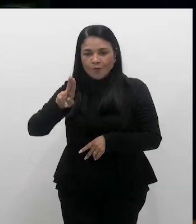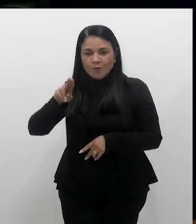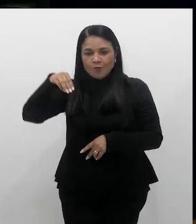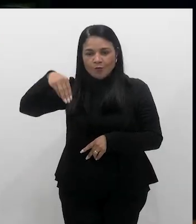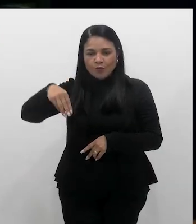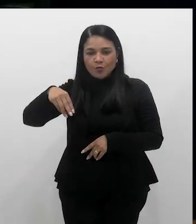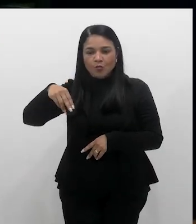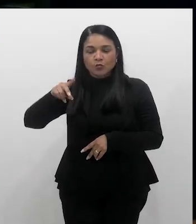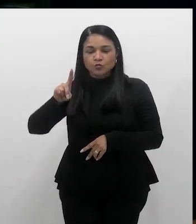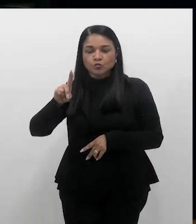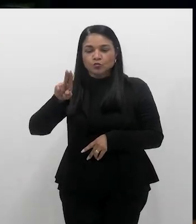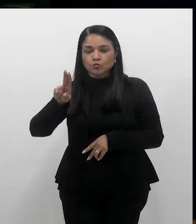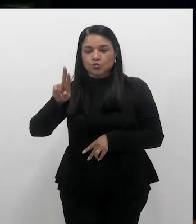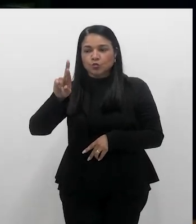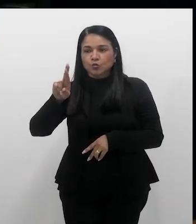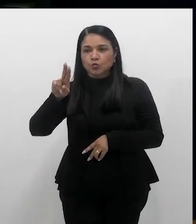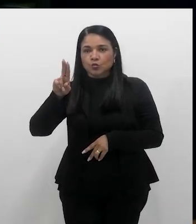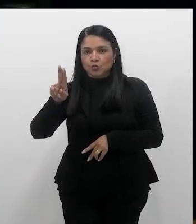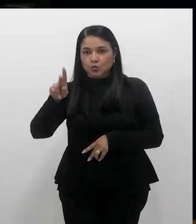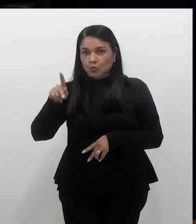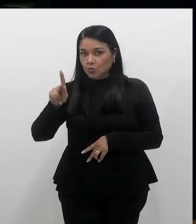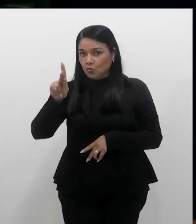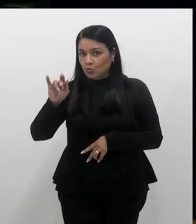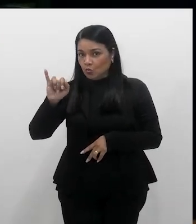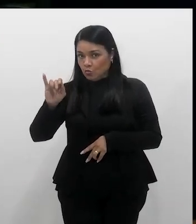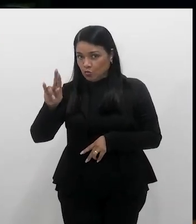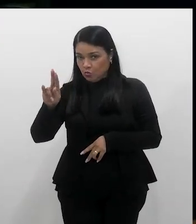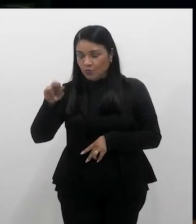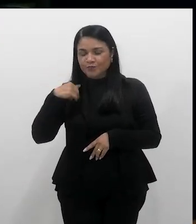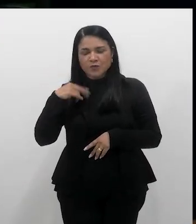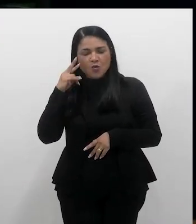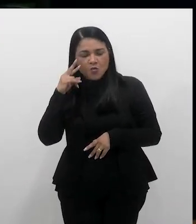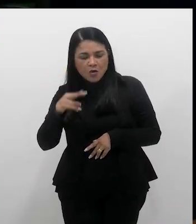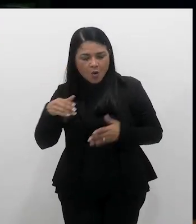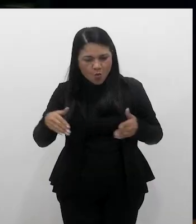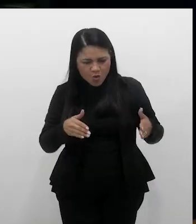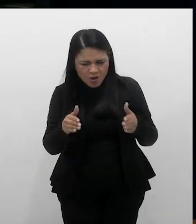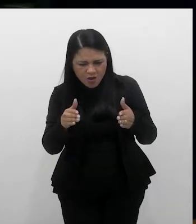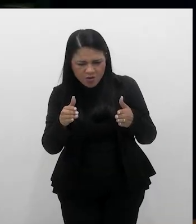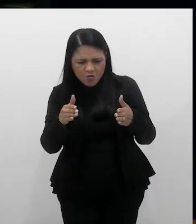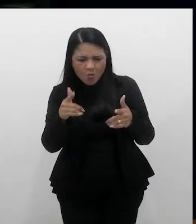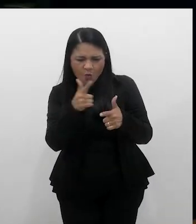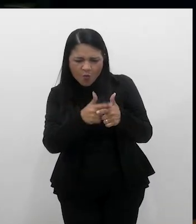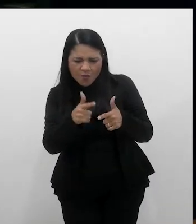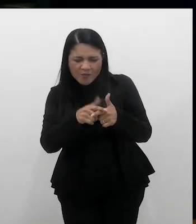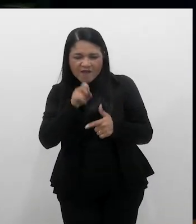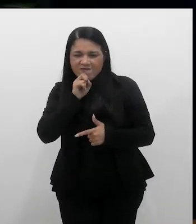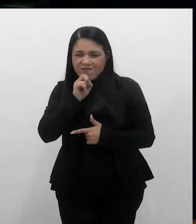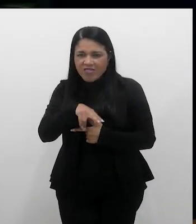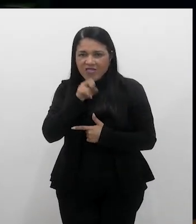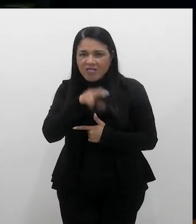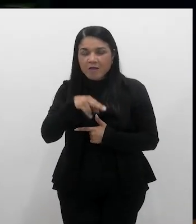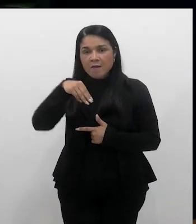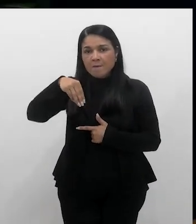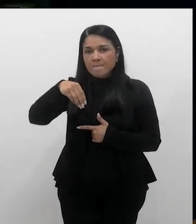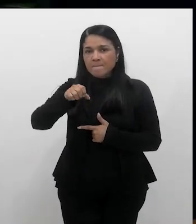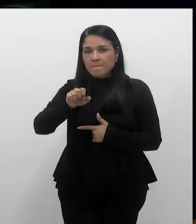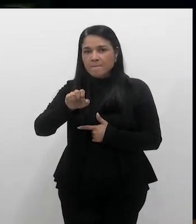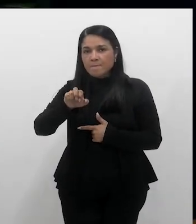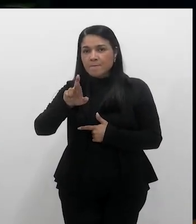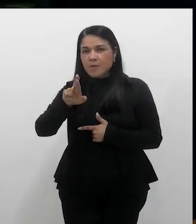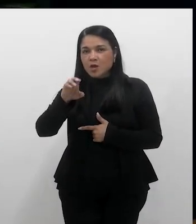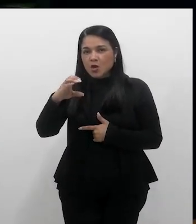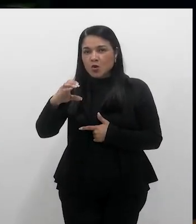justamente olhar para o rio a partir do do problema da contaminação do rio por mercúrio